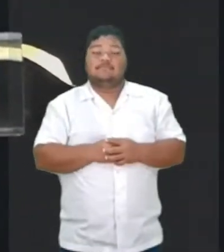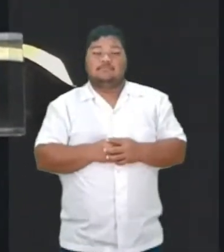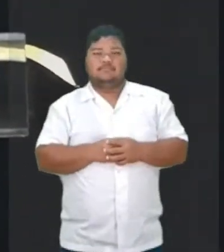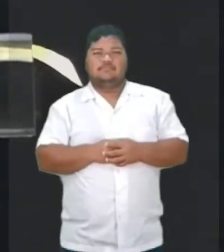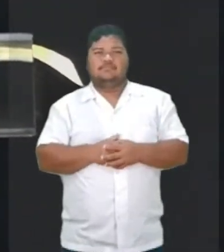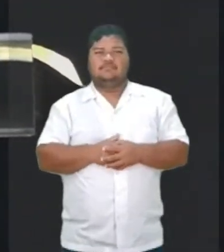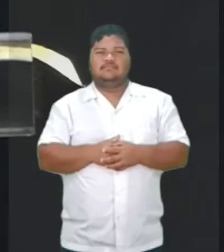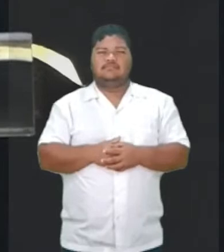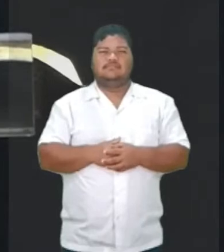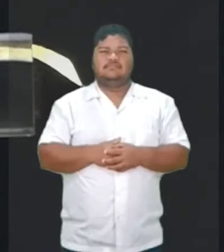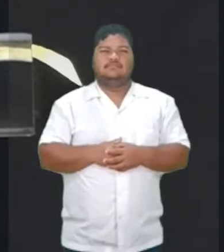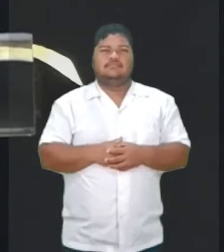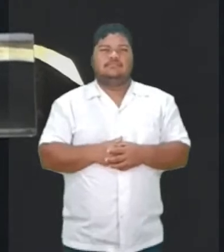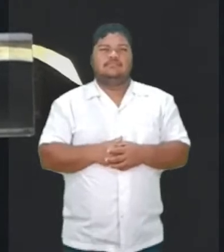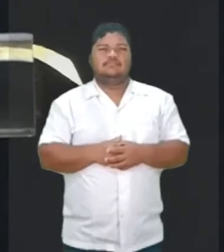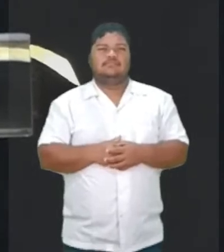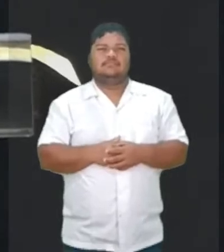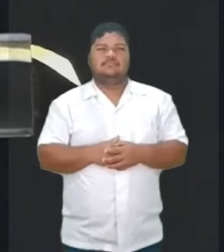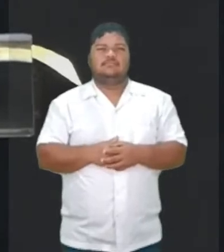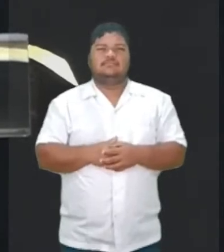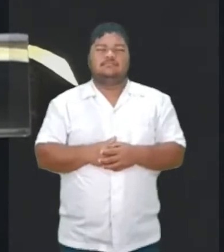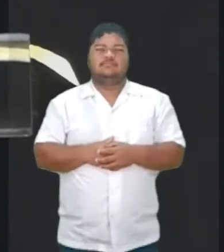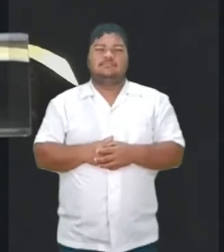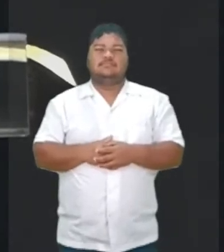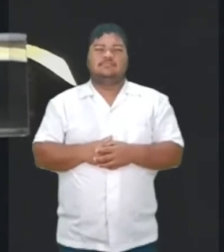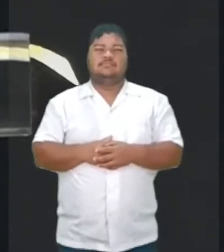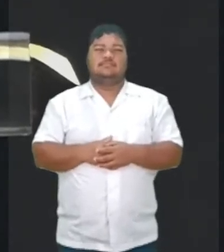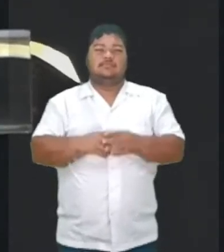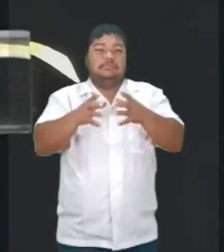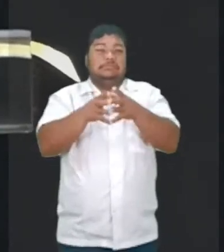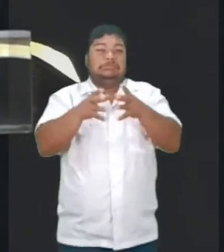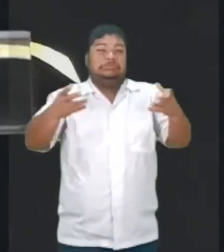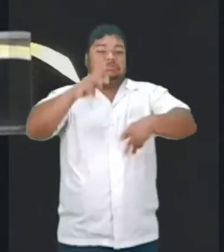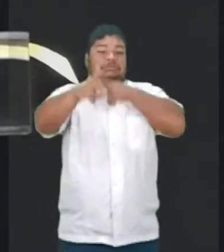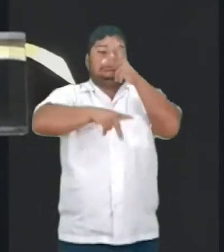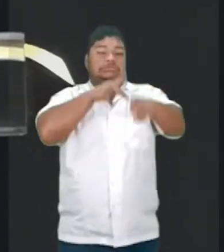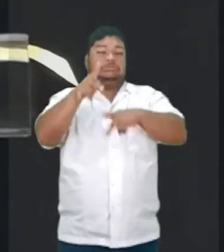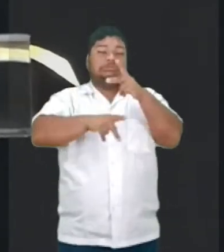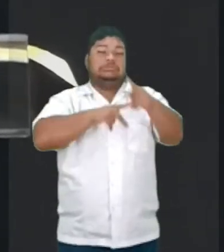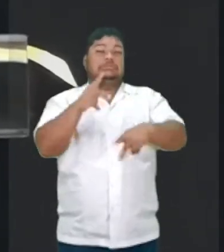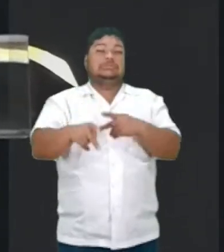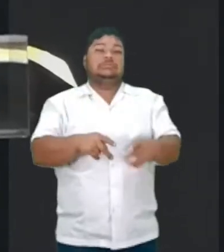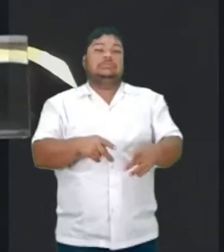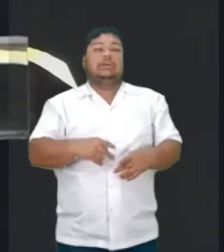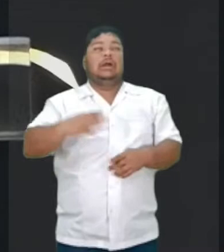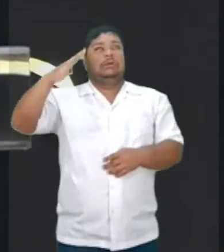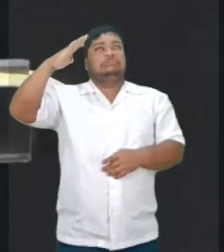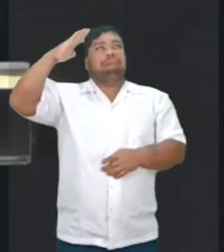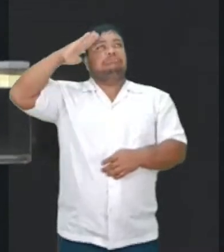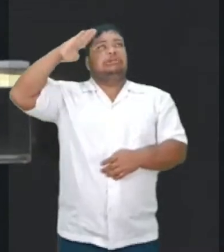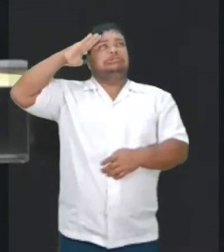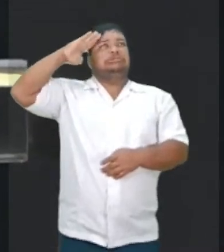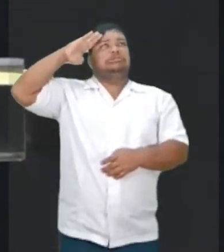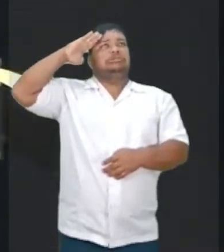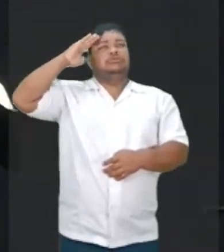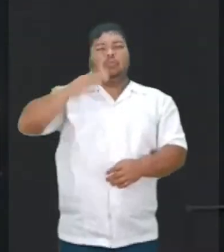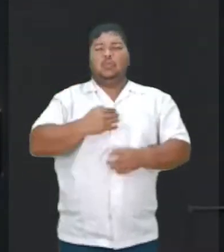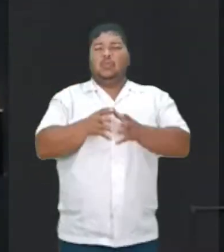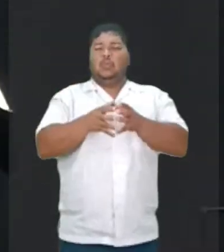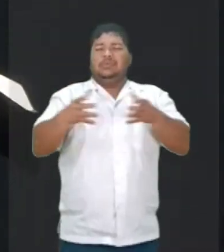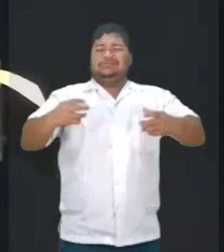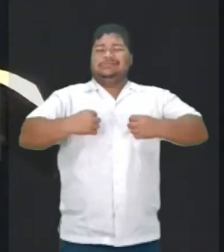falando, é insignificante. As grandes nações, as grandes autoridades, os grandes poderes que